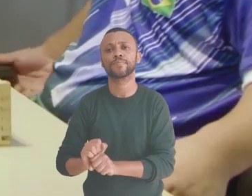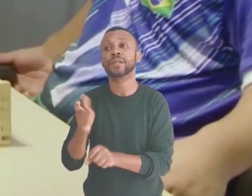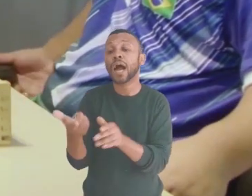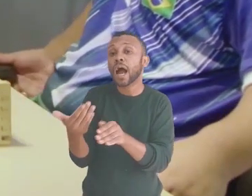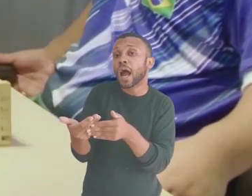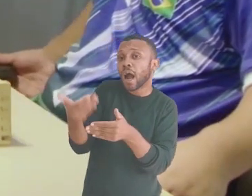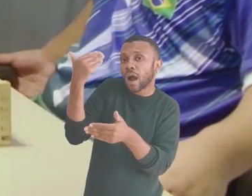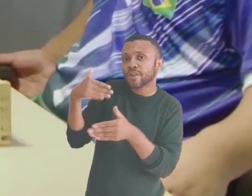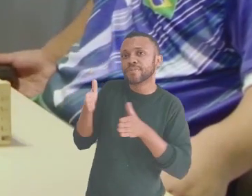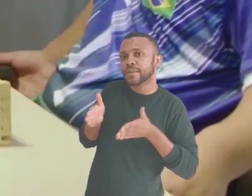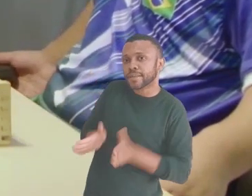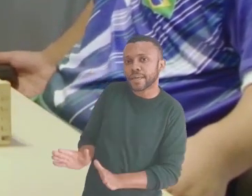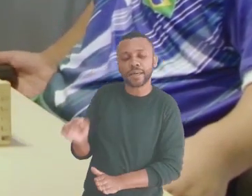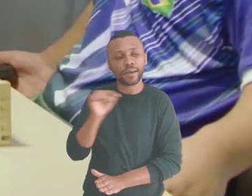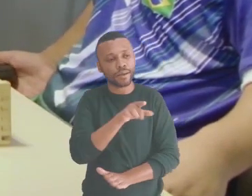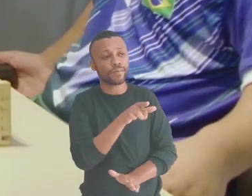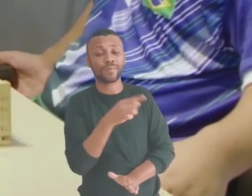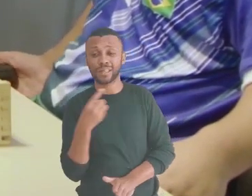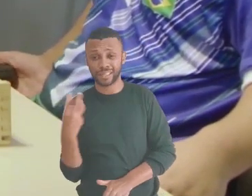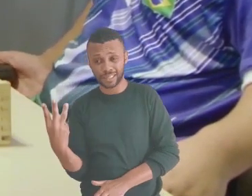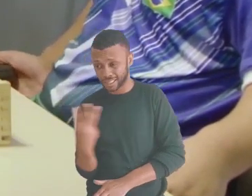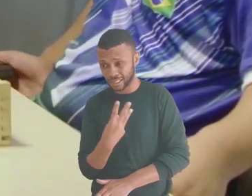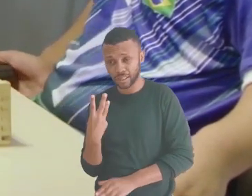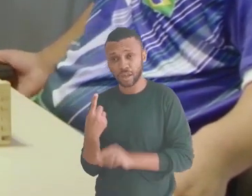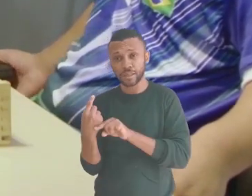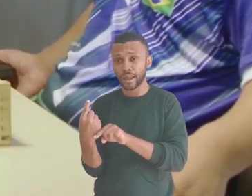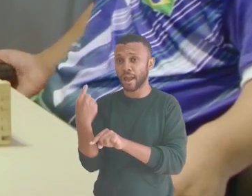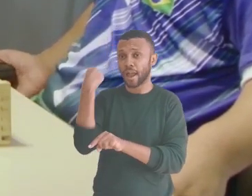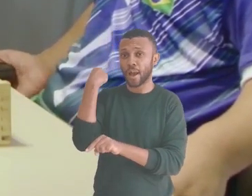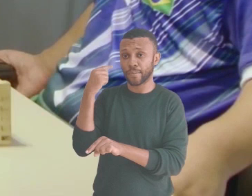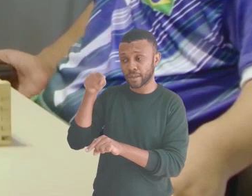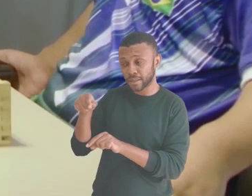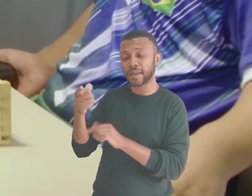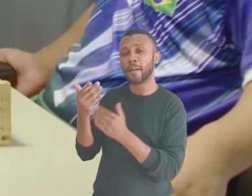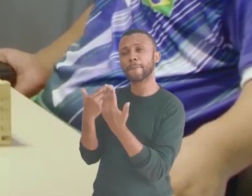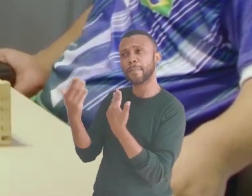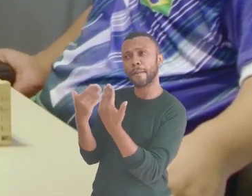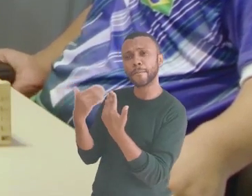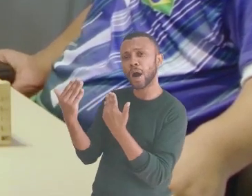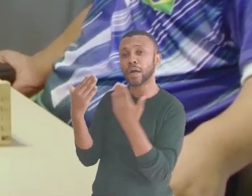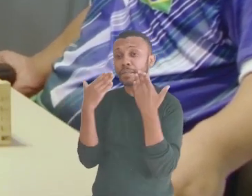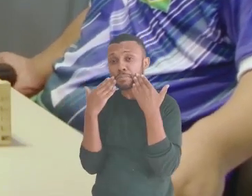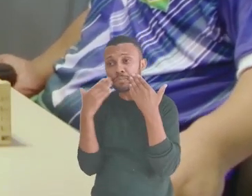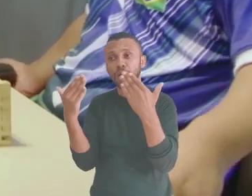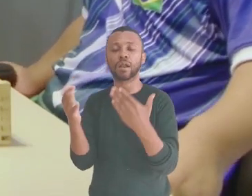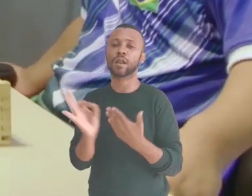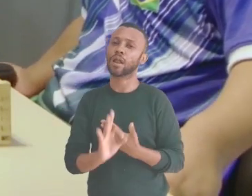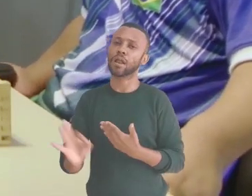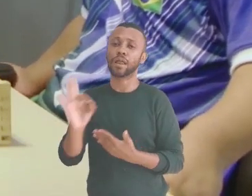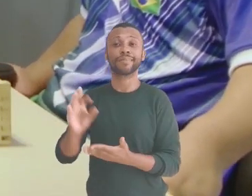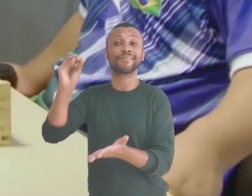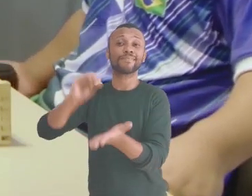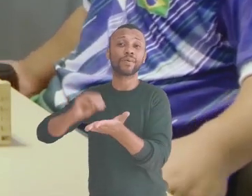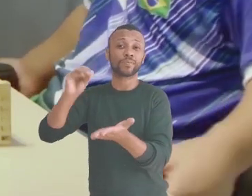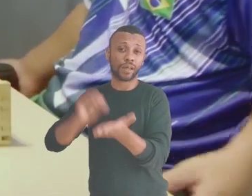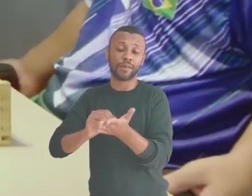nascer, na nossa época, na minha época, essa não era uma conversa que estava colocada, que estava posta. Não estava posta em